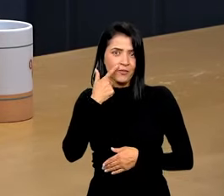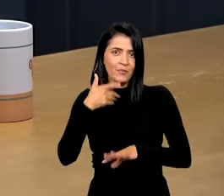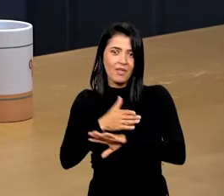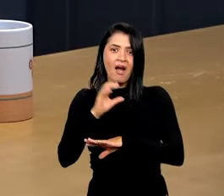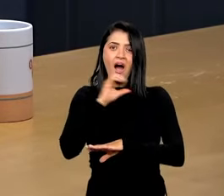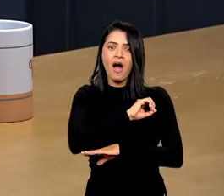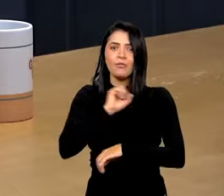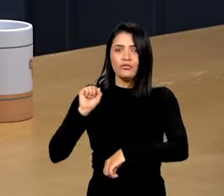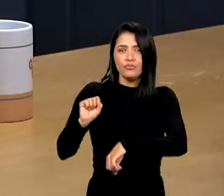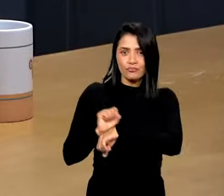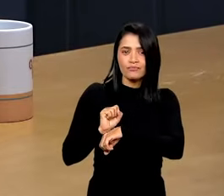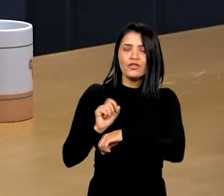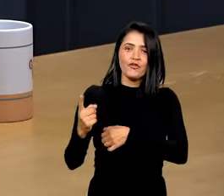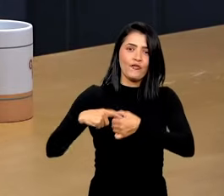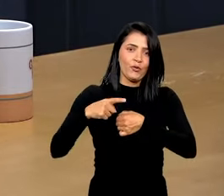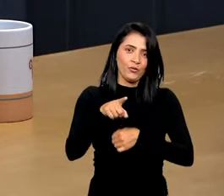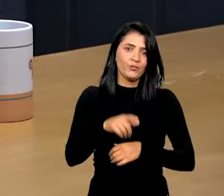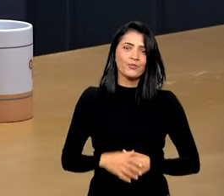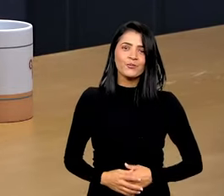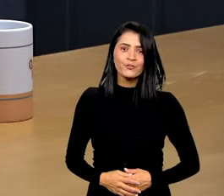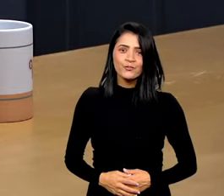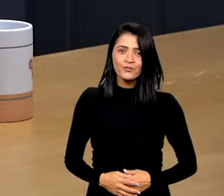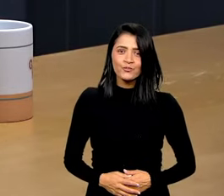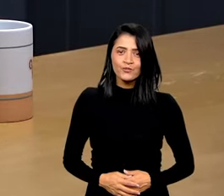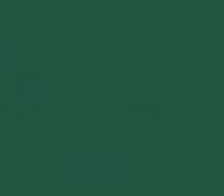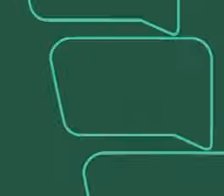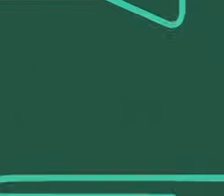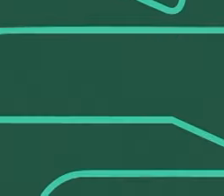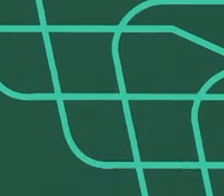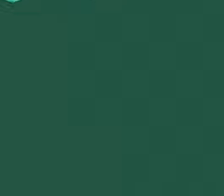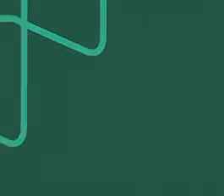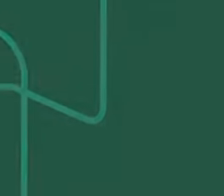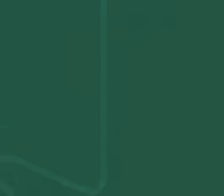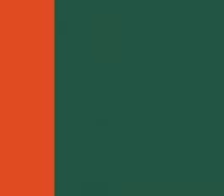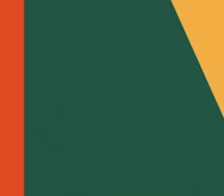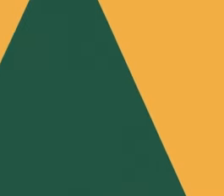próximo bloco. Nós vamos para um rápido intervalo e eu espero vocês.